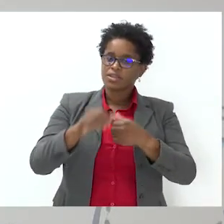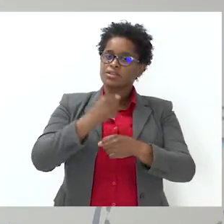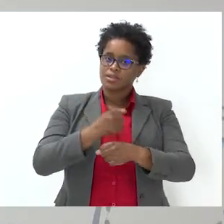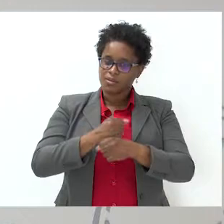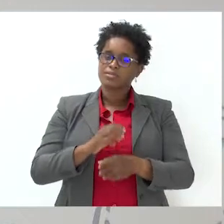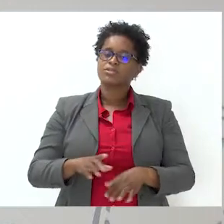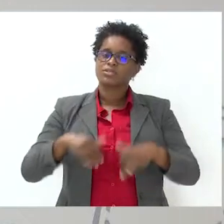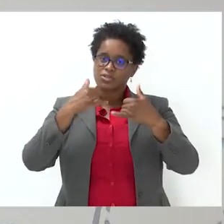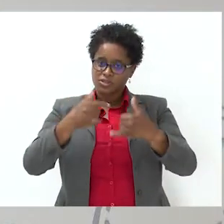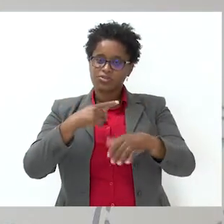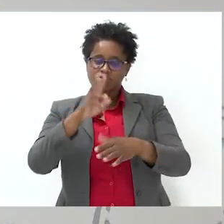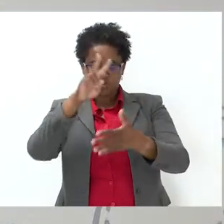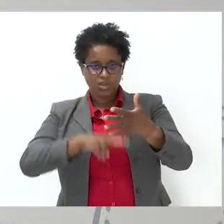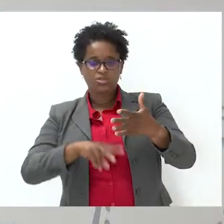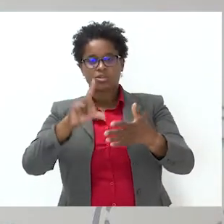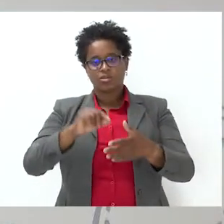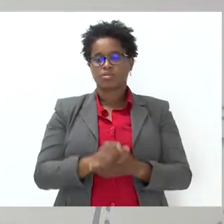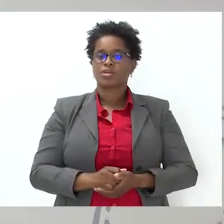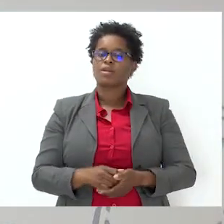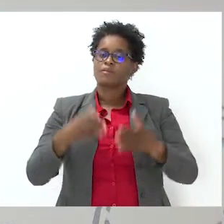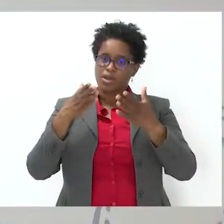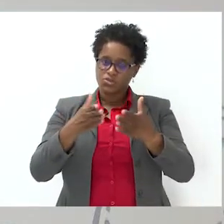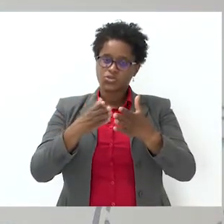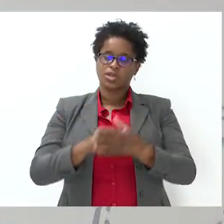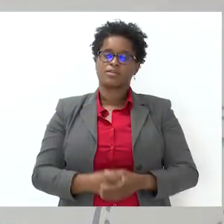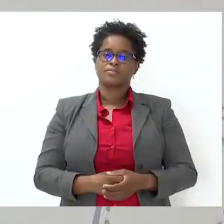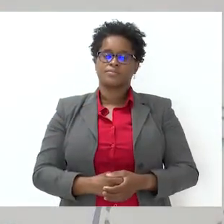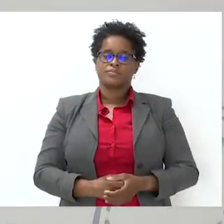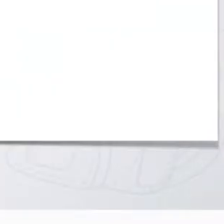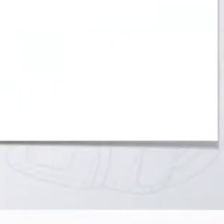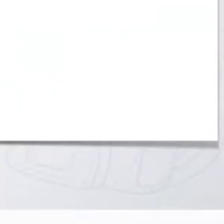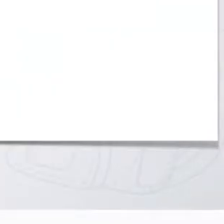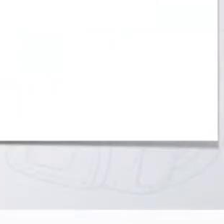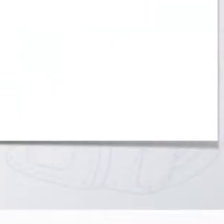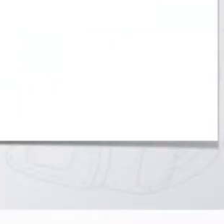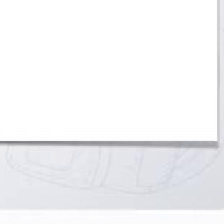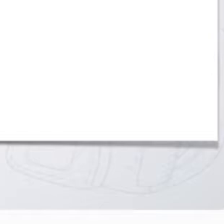as atividades e o texto também como auxílio.